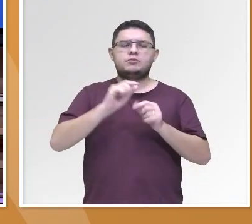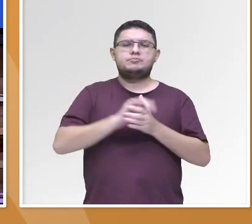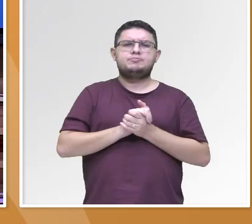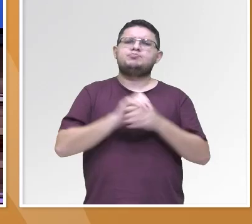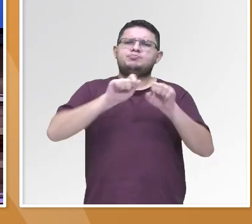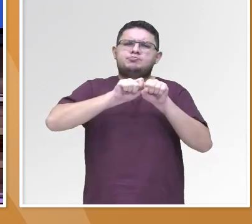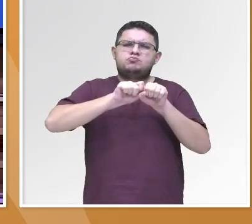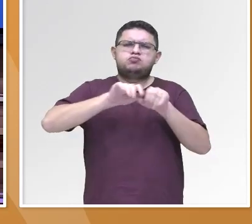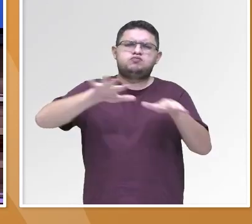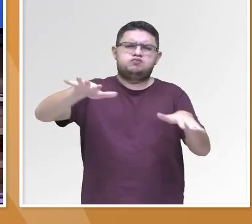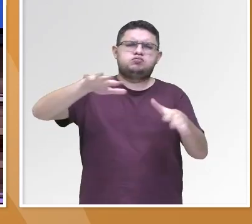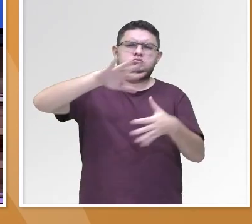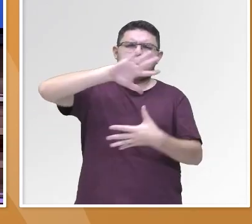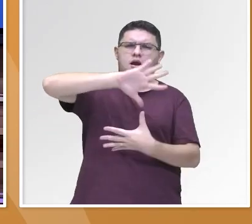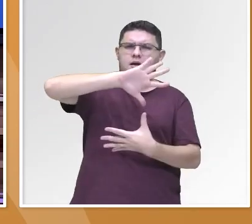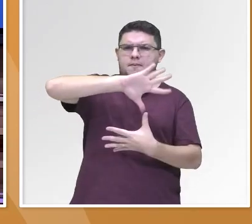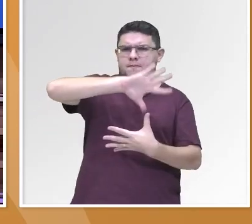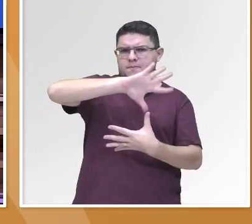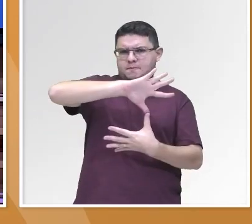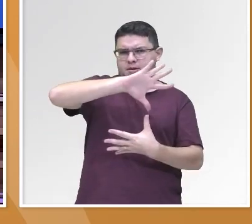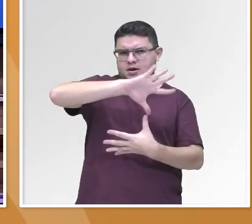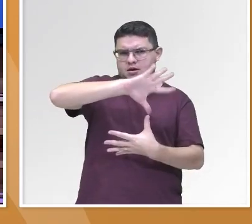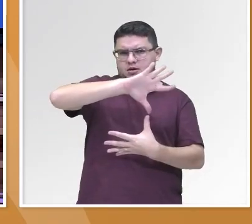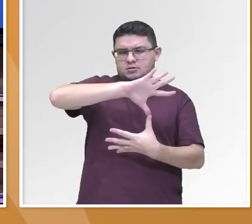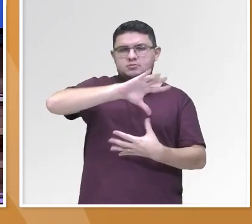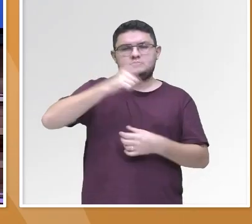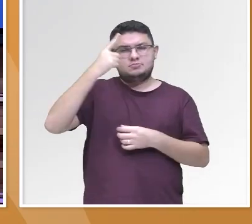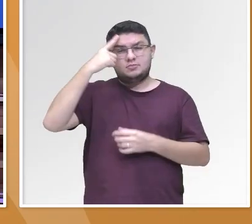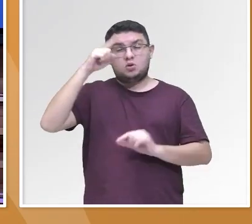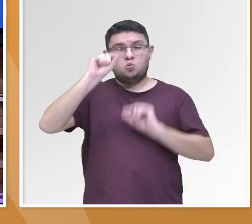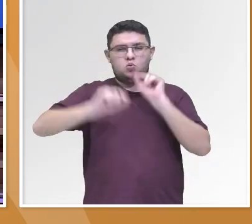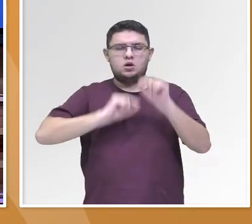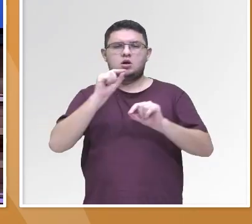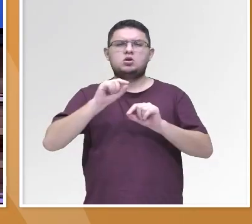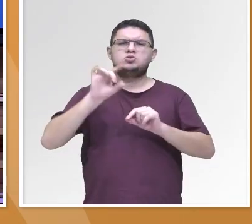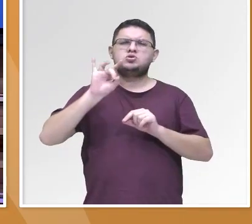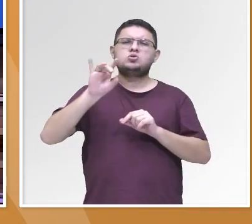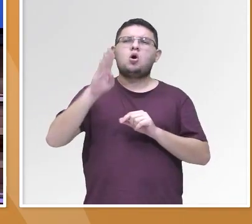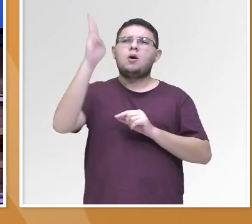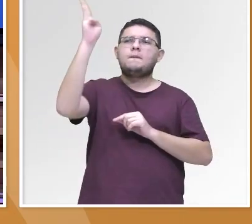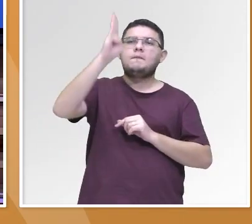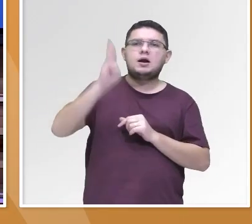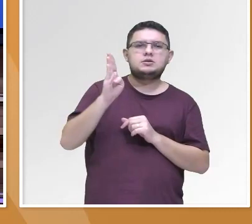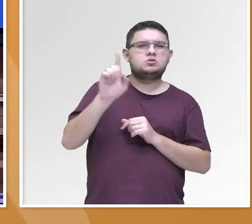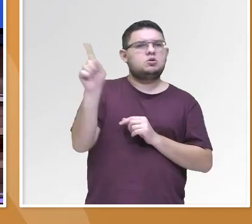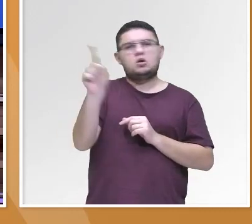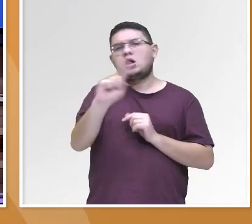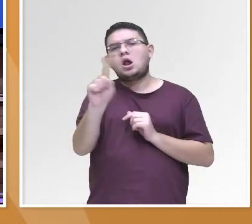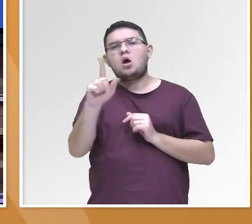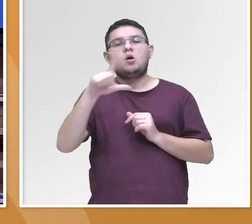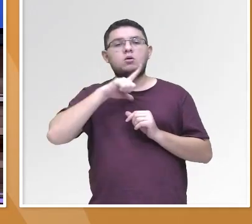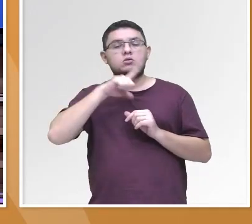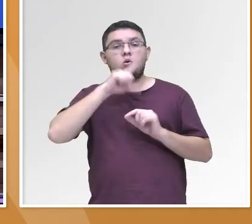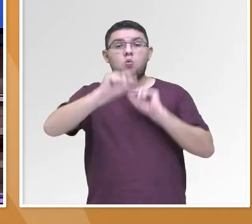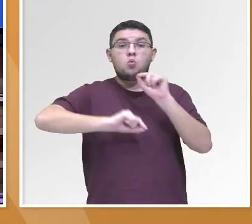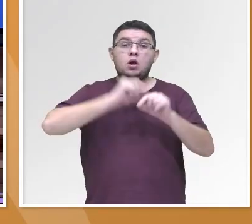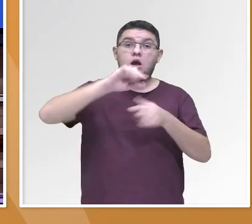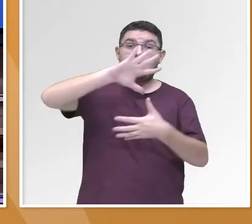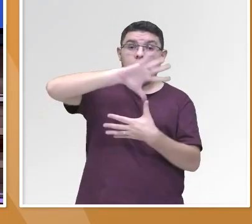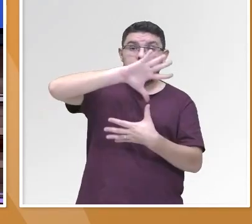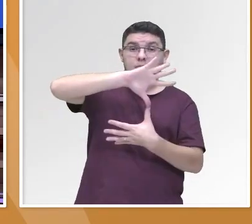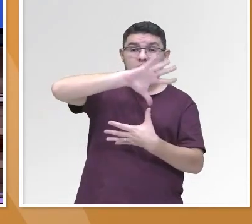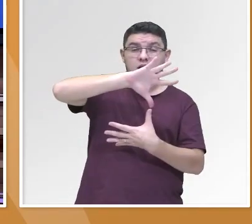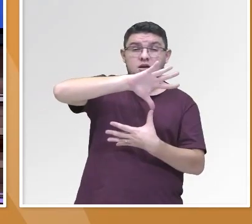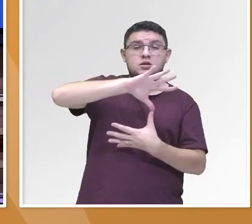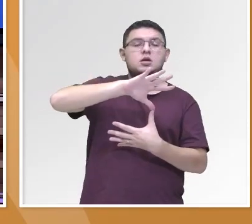Tá? Então, quando eu falo continente americano, nós não nos referimos apenas a Brasil. A gente vai ver também que a América Central e a América